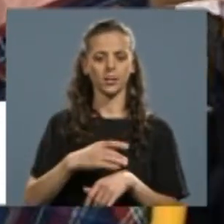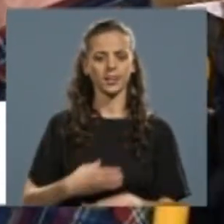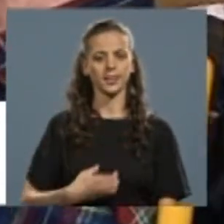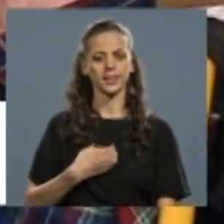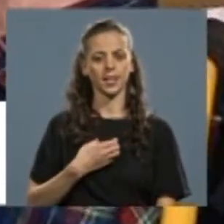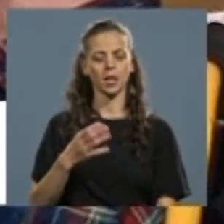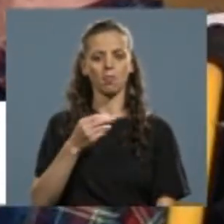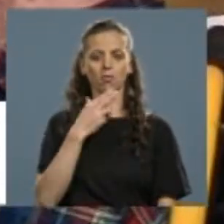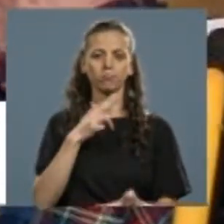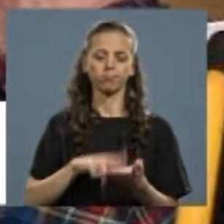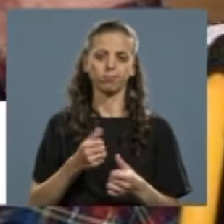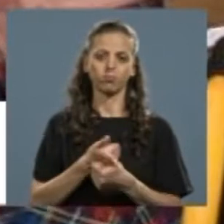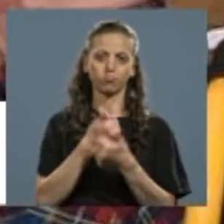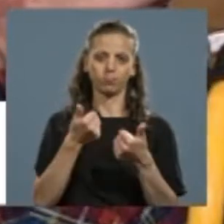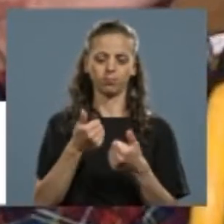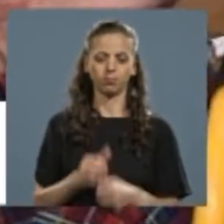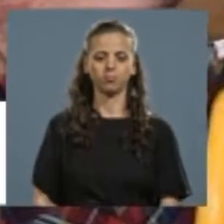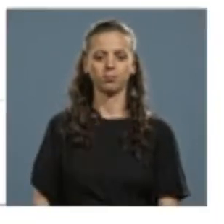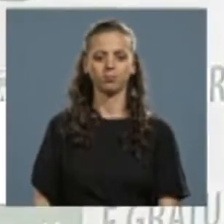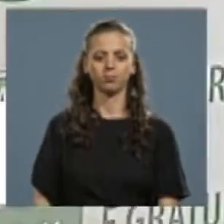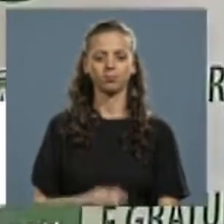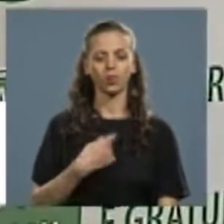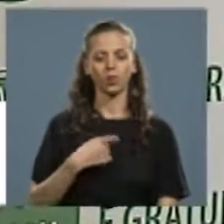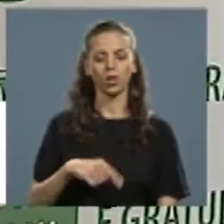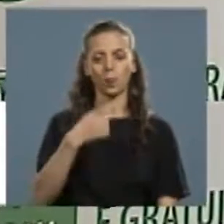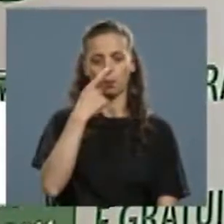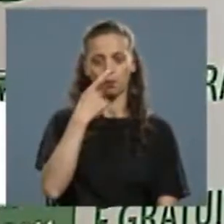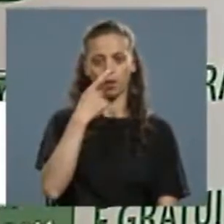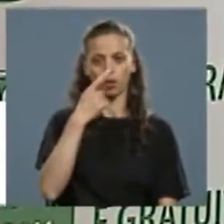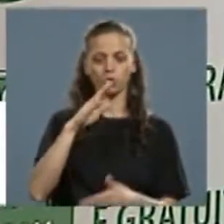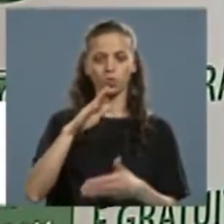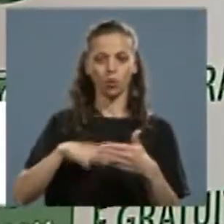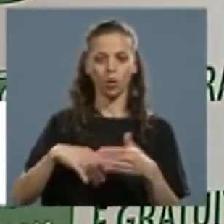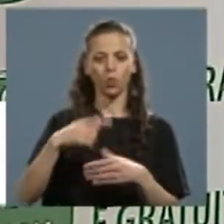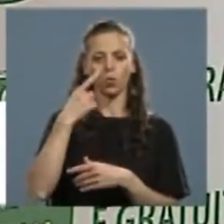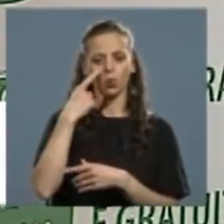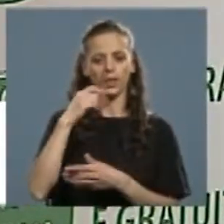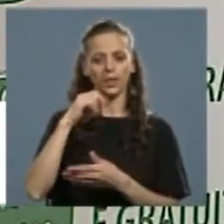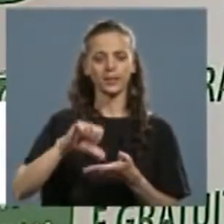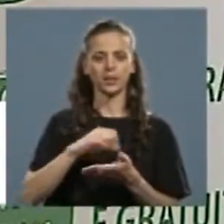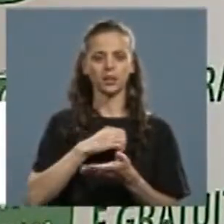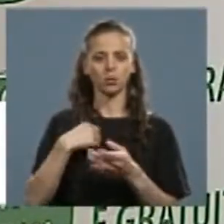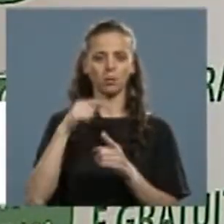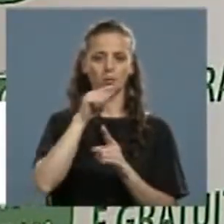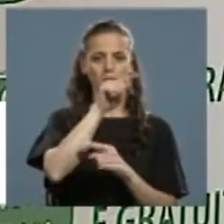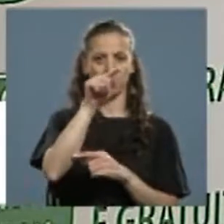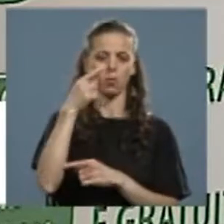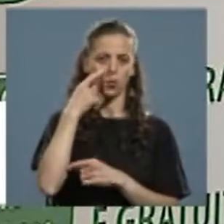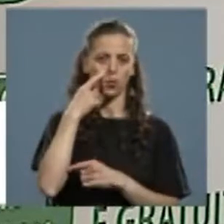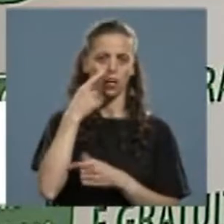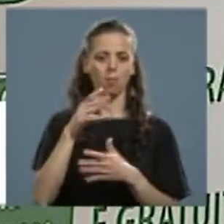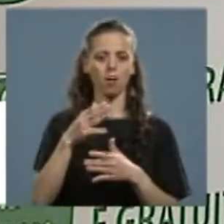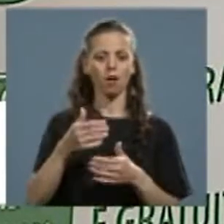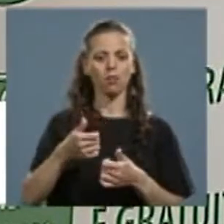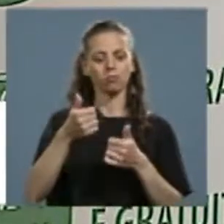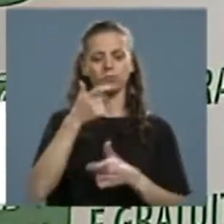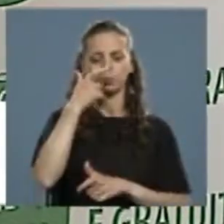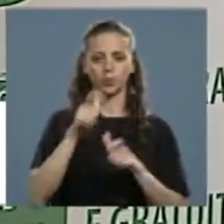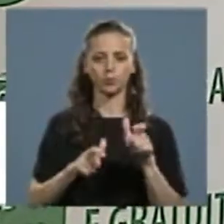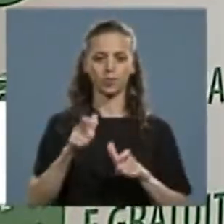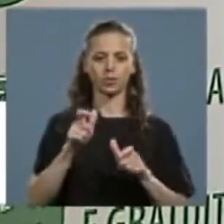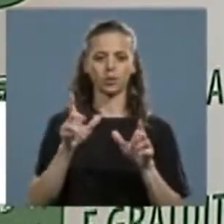mais realizada. Eu tenho tido o privilégio, conheço os colegas, de estar nos centros de todos, como lhe disse, e realmente, mas sobretudo pela nossa população.